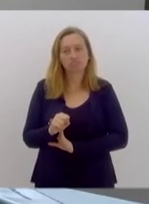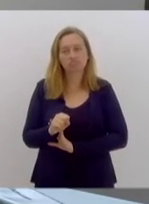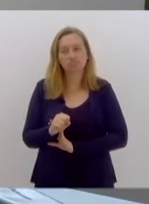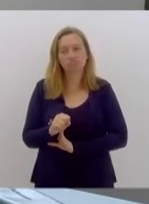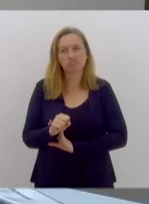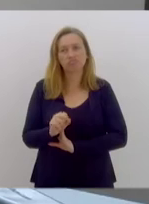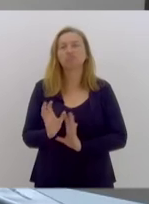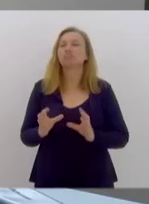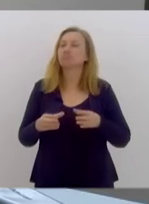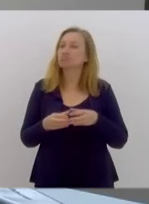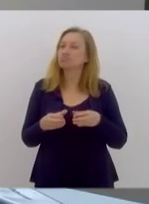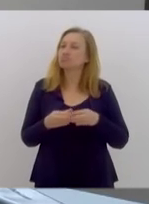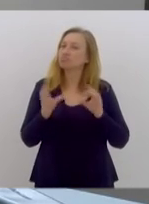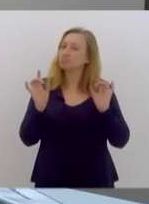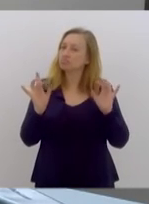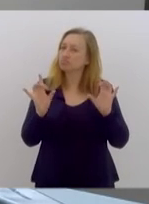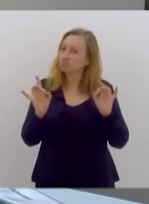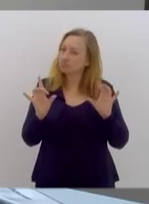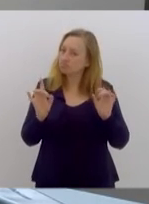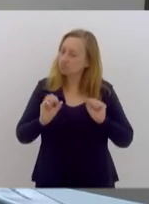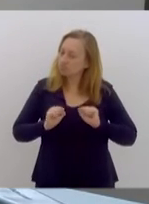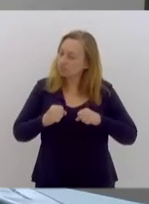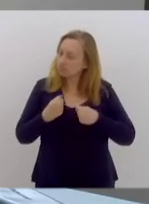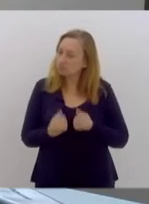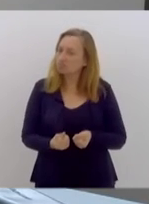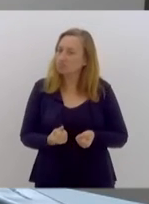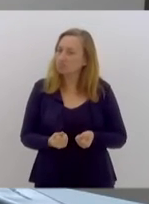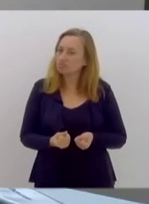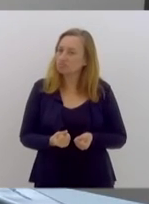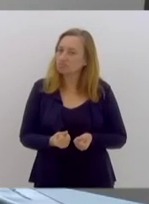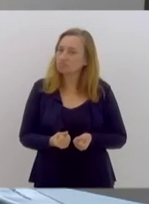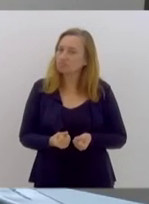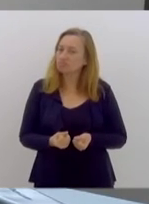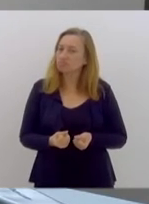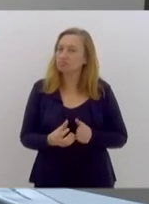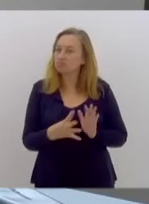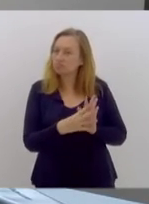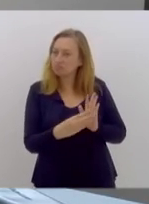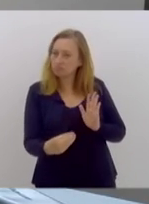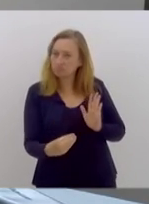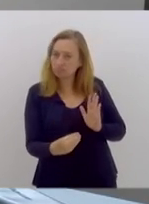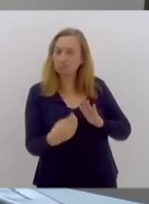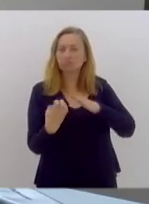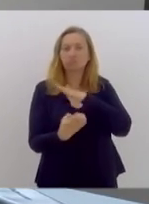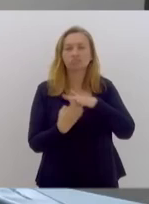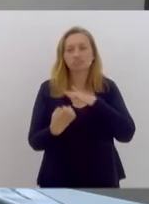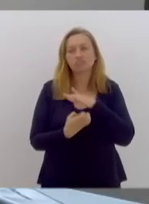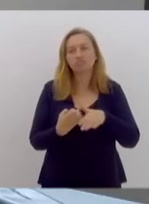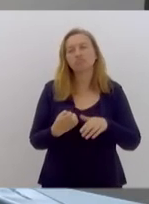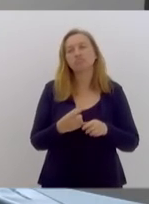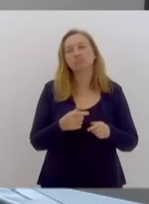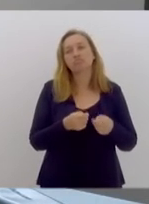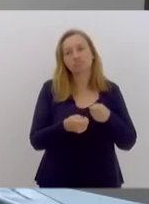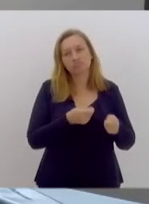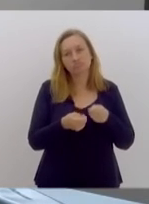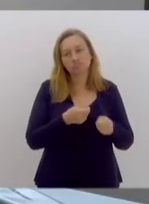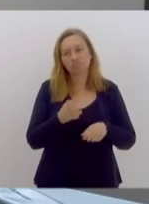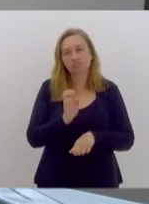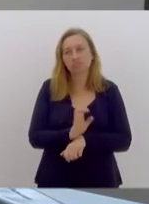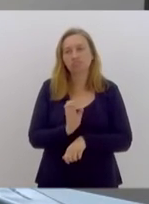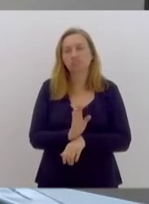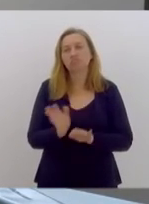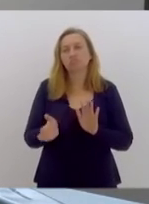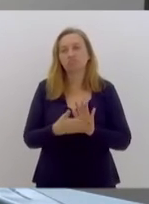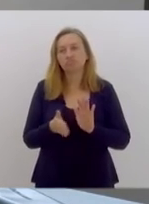uma comissão especial que se debruçou especificamente sobre A modelagem da agência reguladora do Estado nós apresentamos um projeto